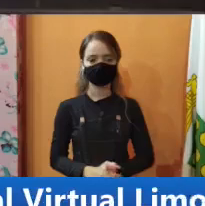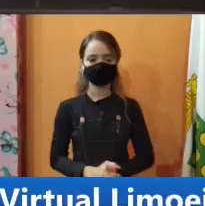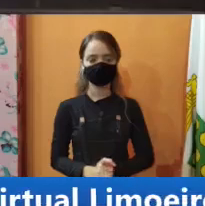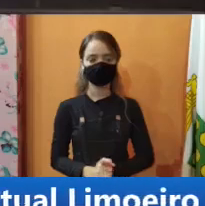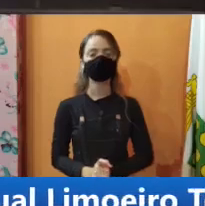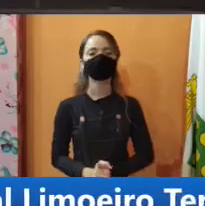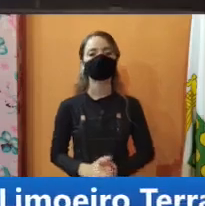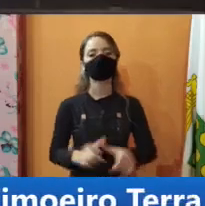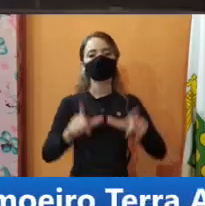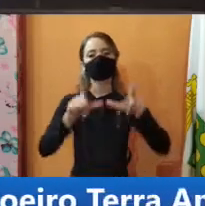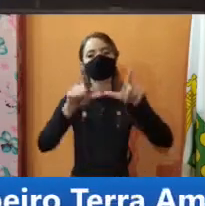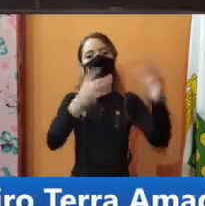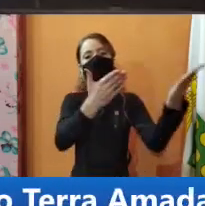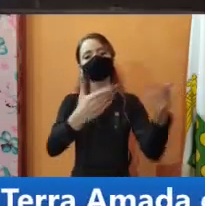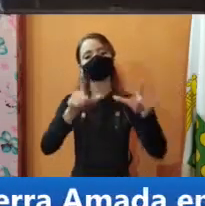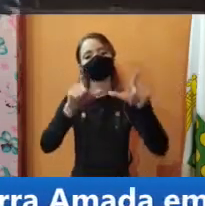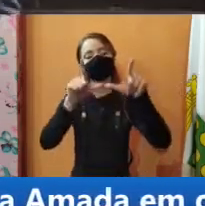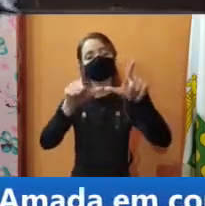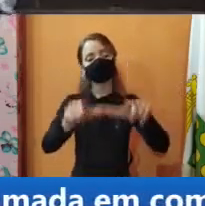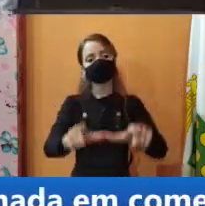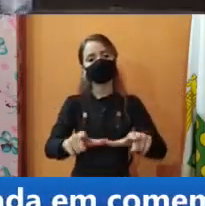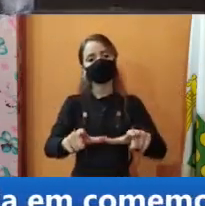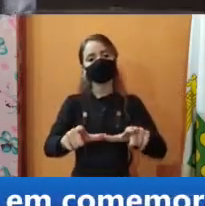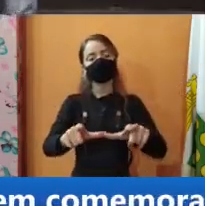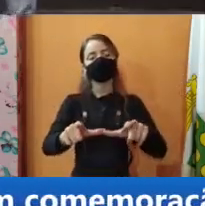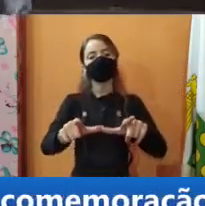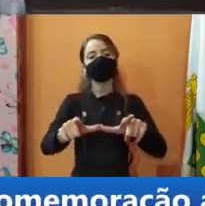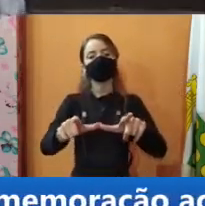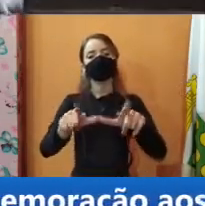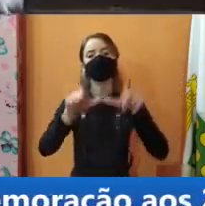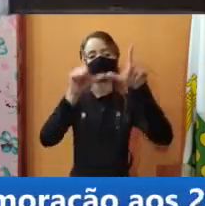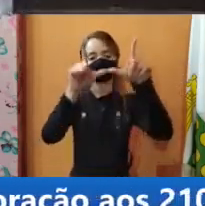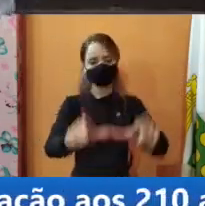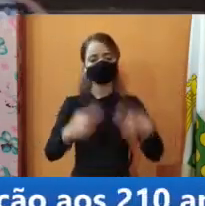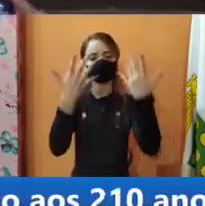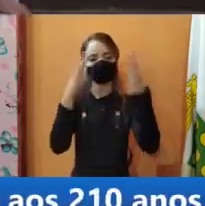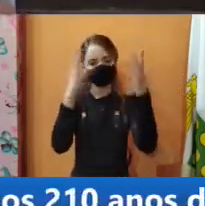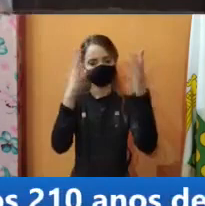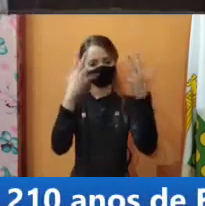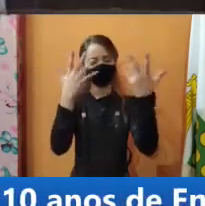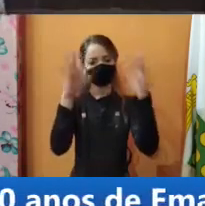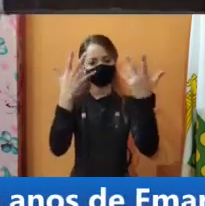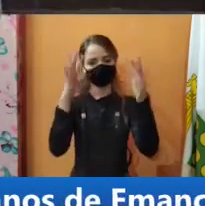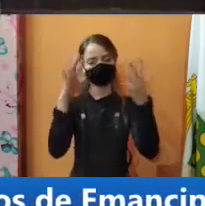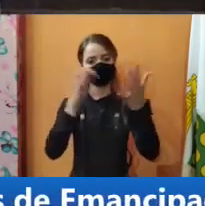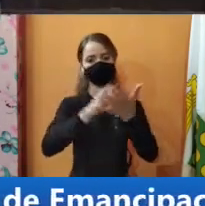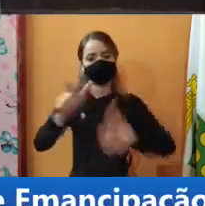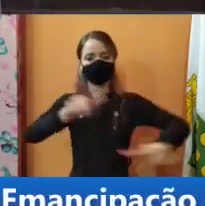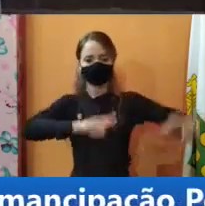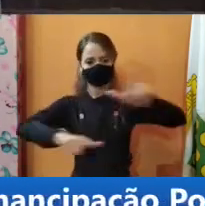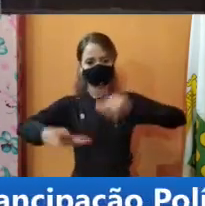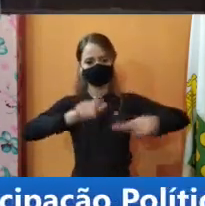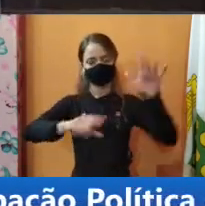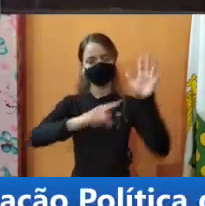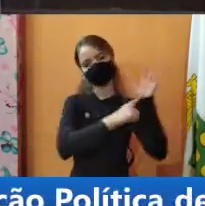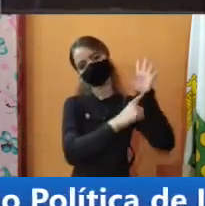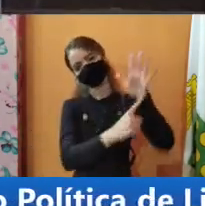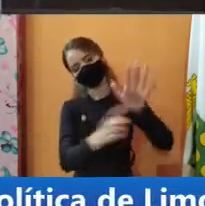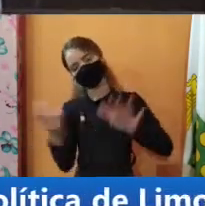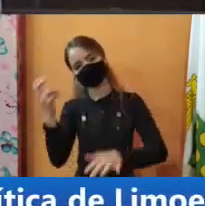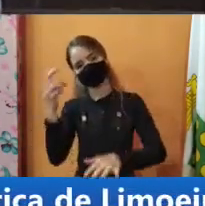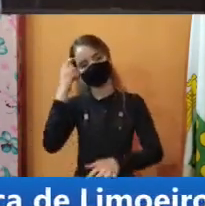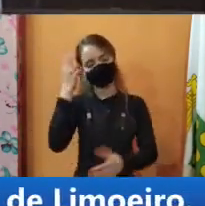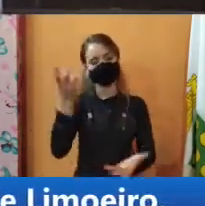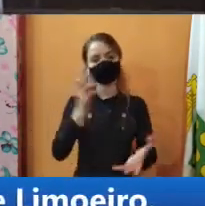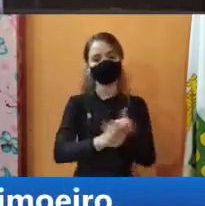O Wilker, recebendo da secretária Dolores essa homenagem, ele trabalhou tanto na primeira mostra dos outros que a sua